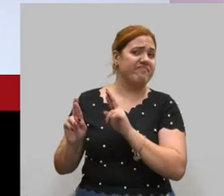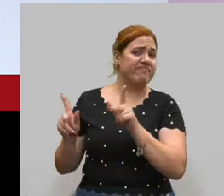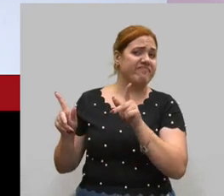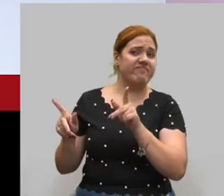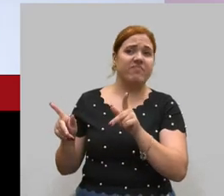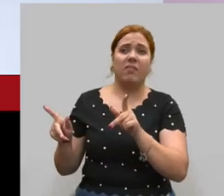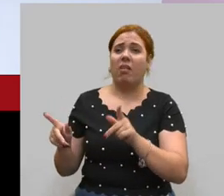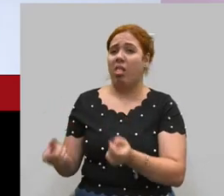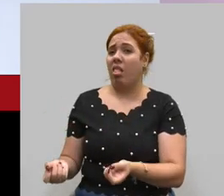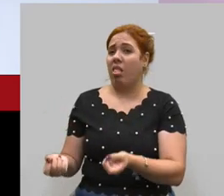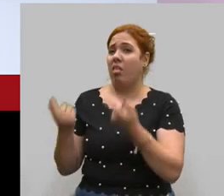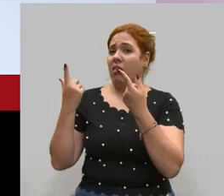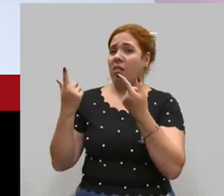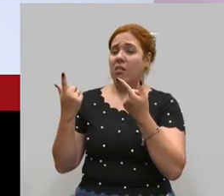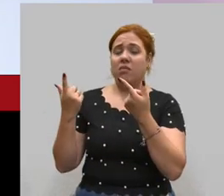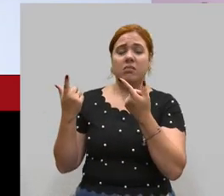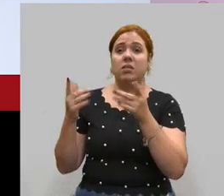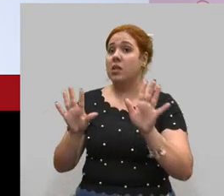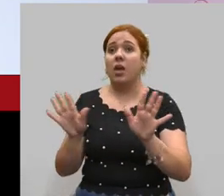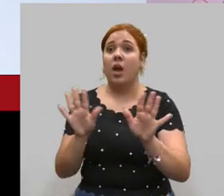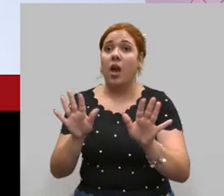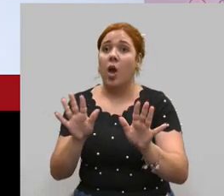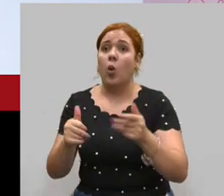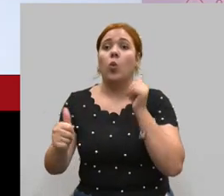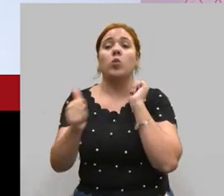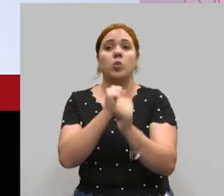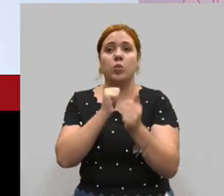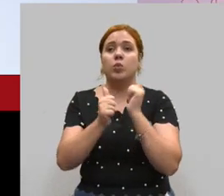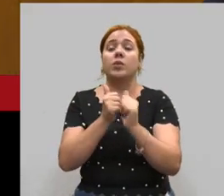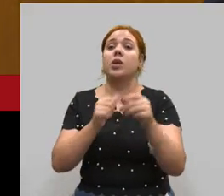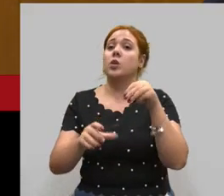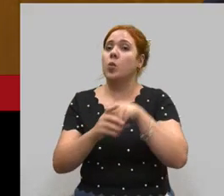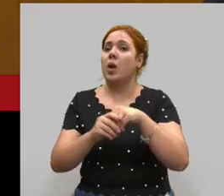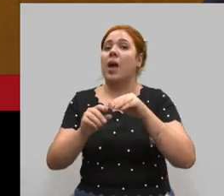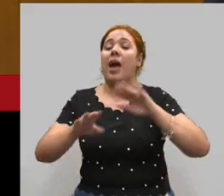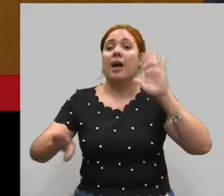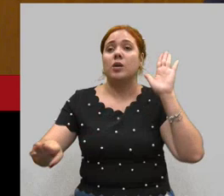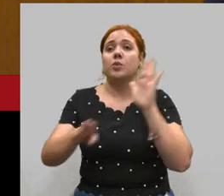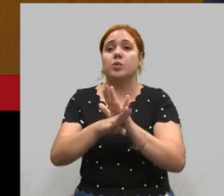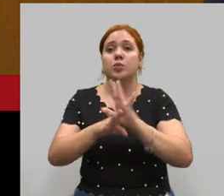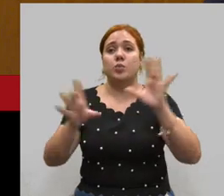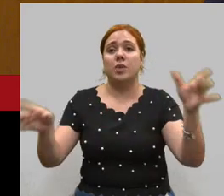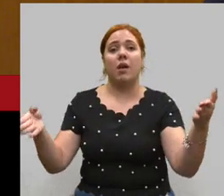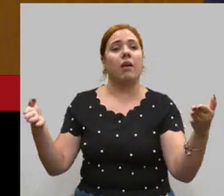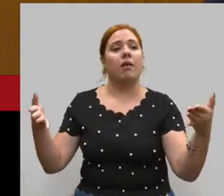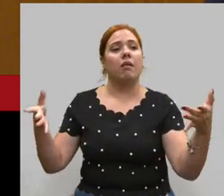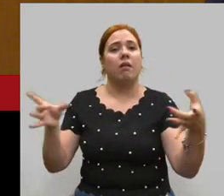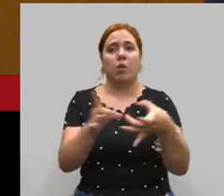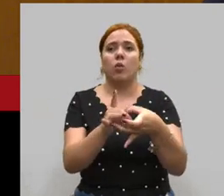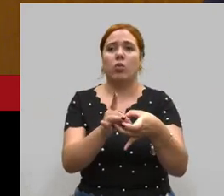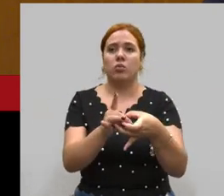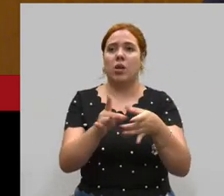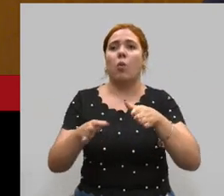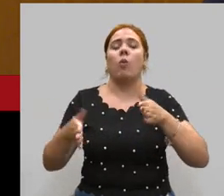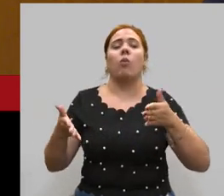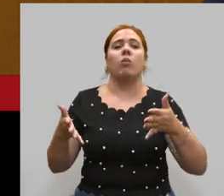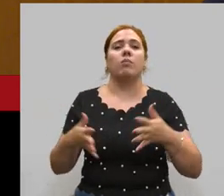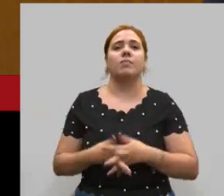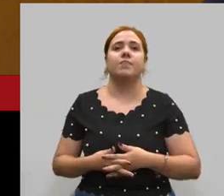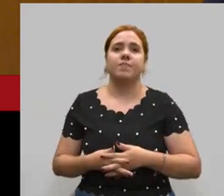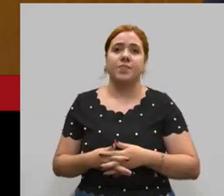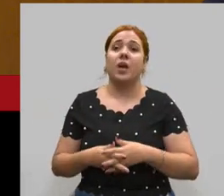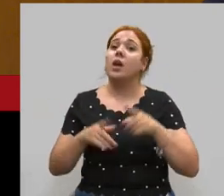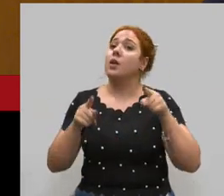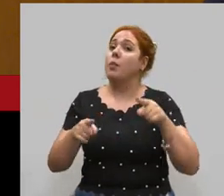pode ser tratado dessa forma o esporte ele promove essa inclusão e é por meio do esporte que nós